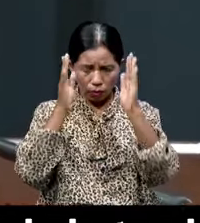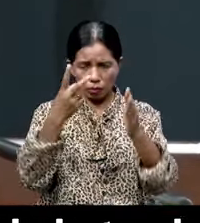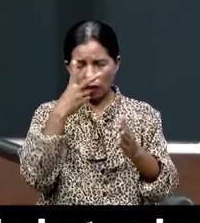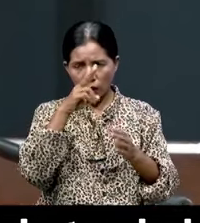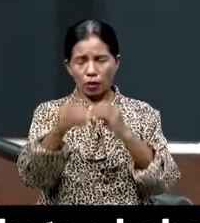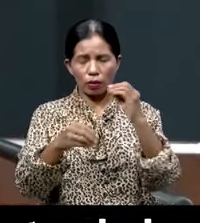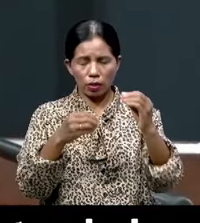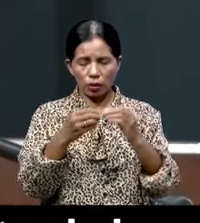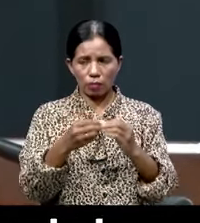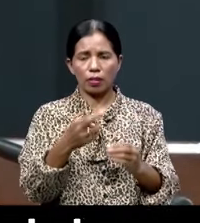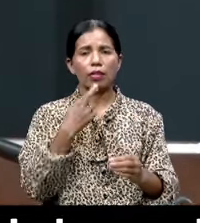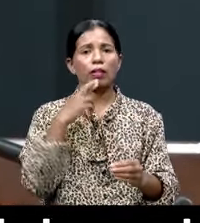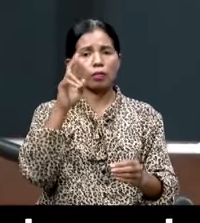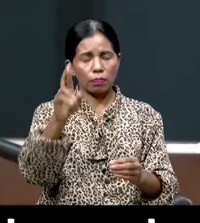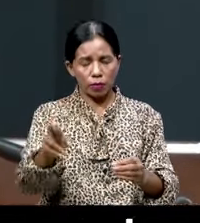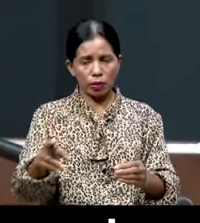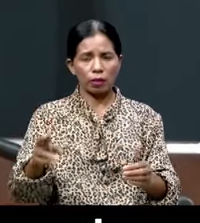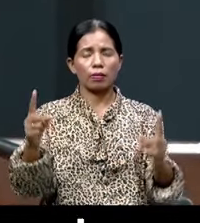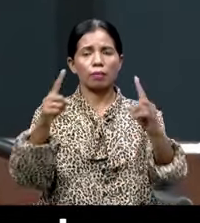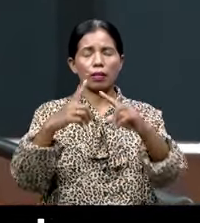da correspondência também tamba